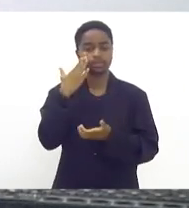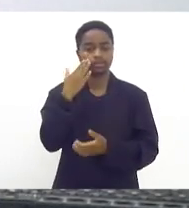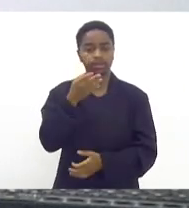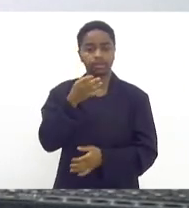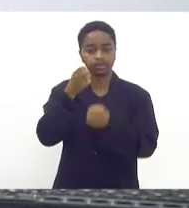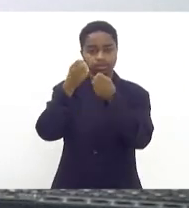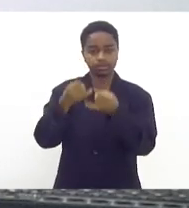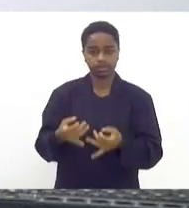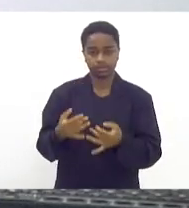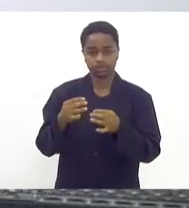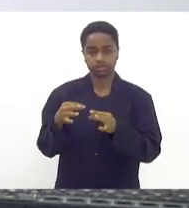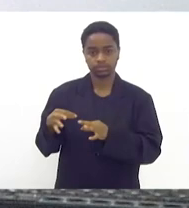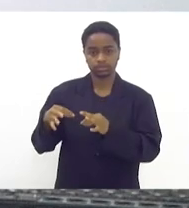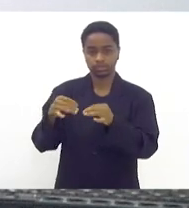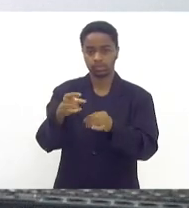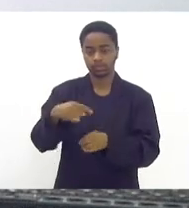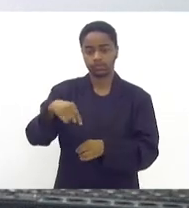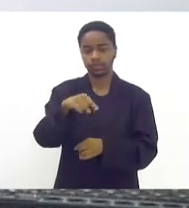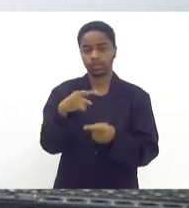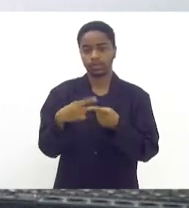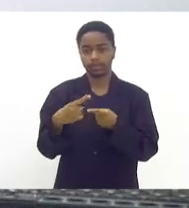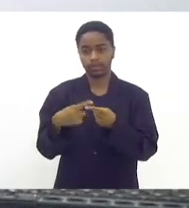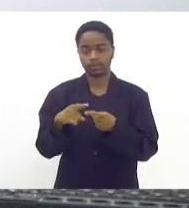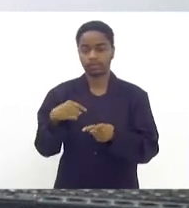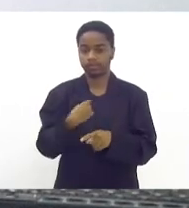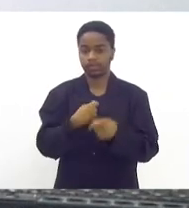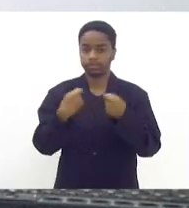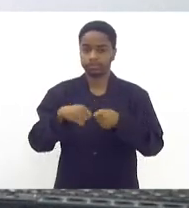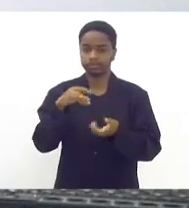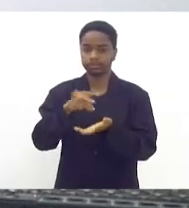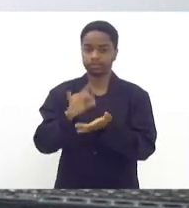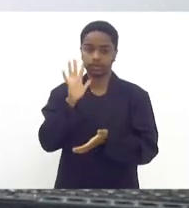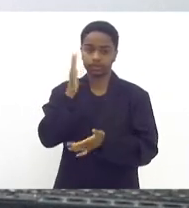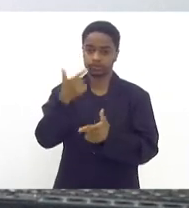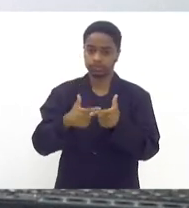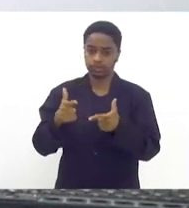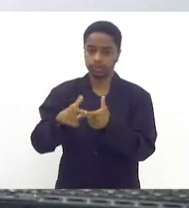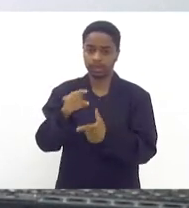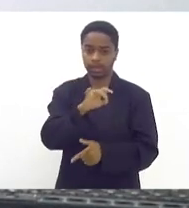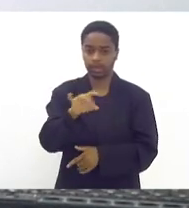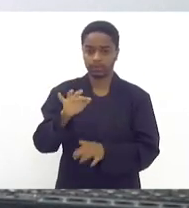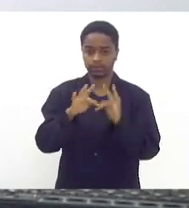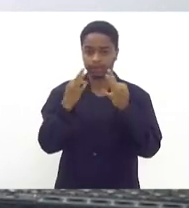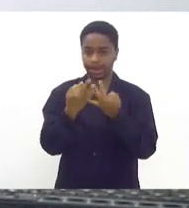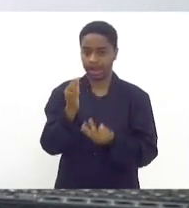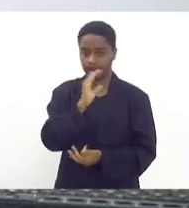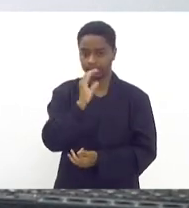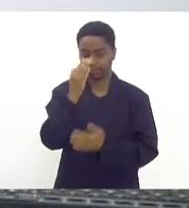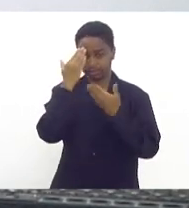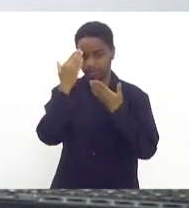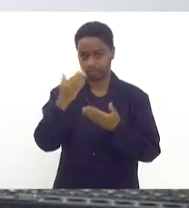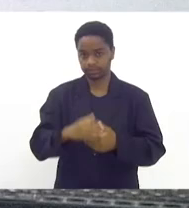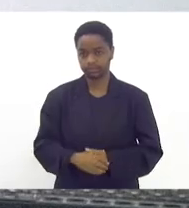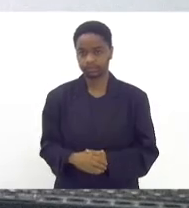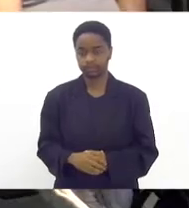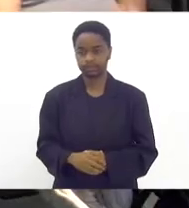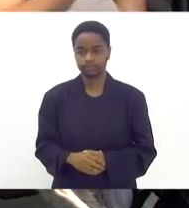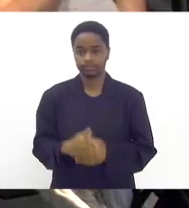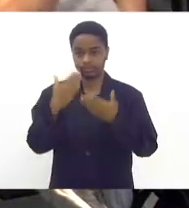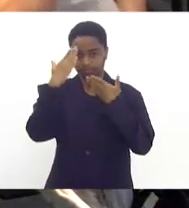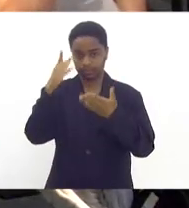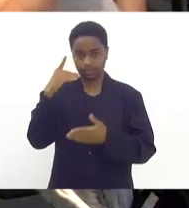todos porque eh a gente precisa resolver o problema dessas famílias o mais rapidamente possível Obrigado obrigado